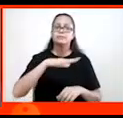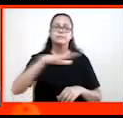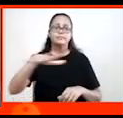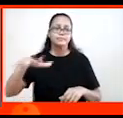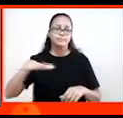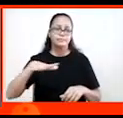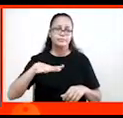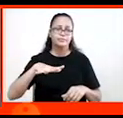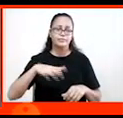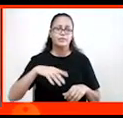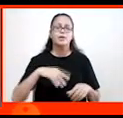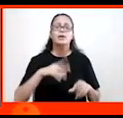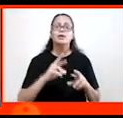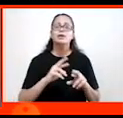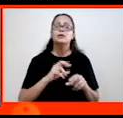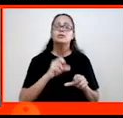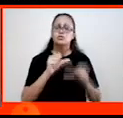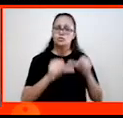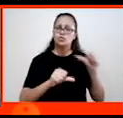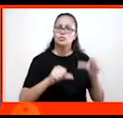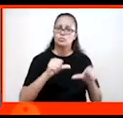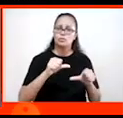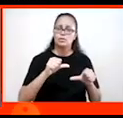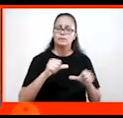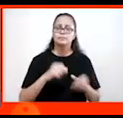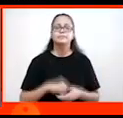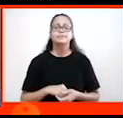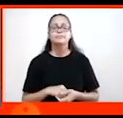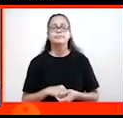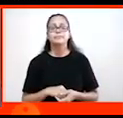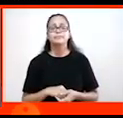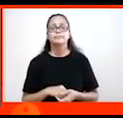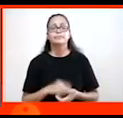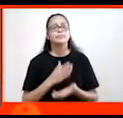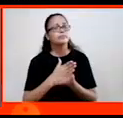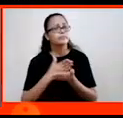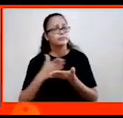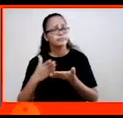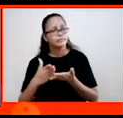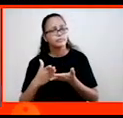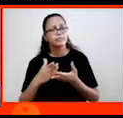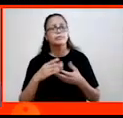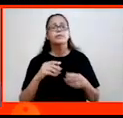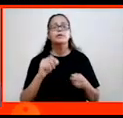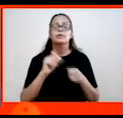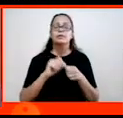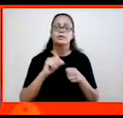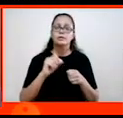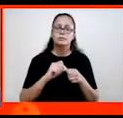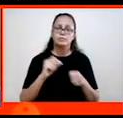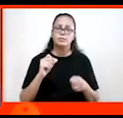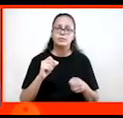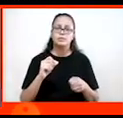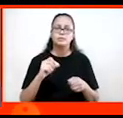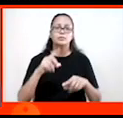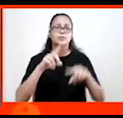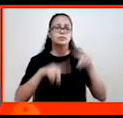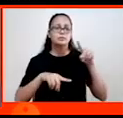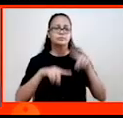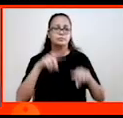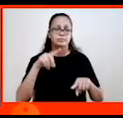e de alterar também o espaço geográfico, certo? Inicialmente, através aí da produção de ferramentas,